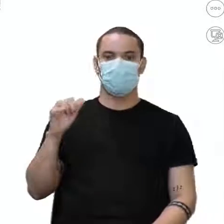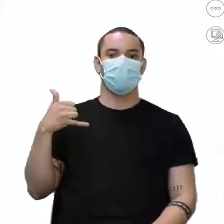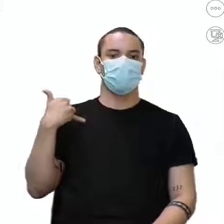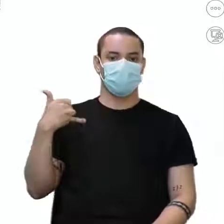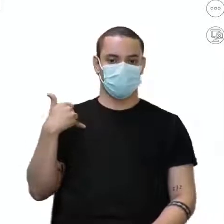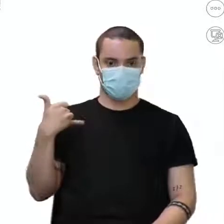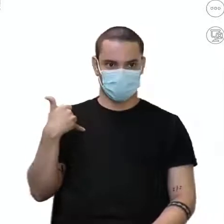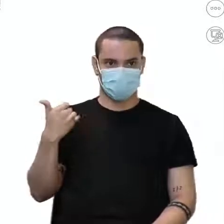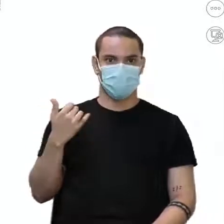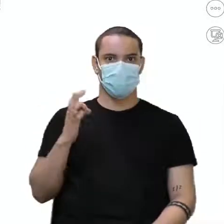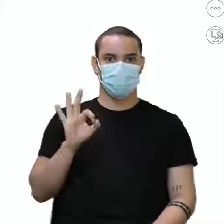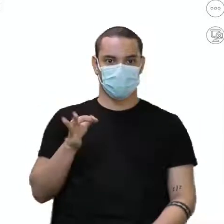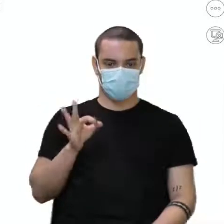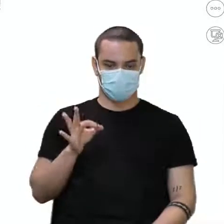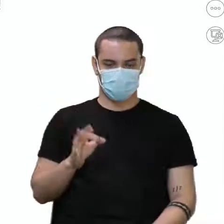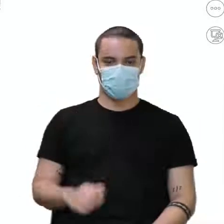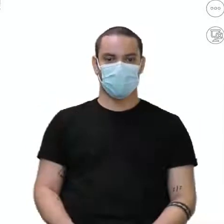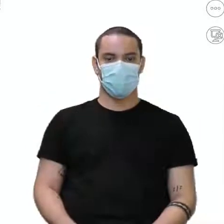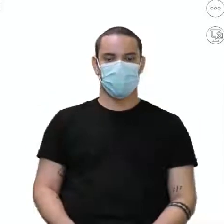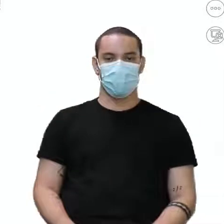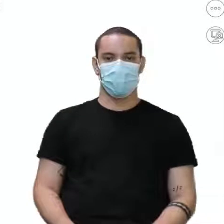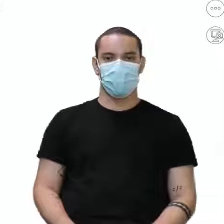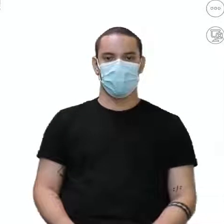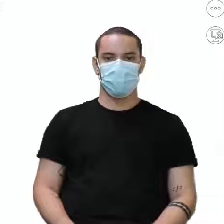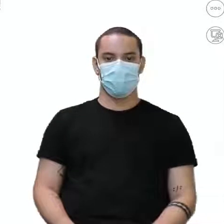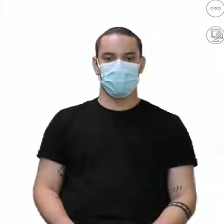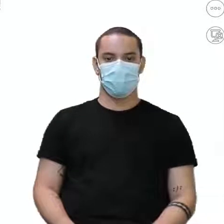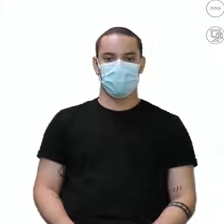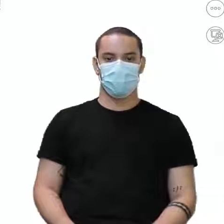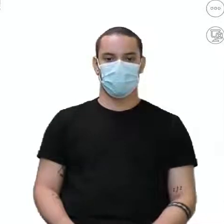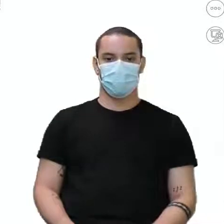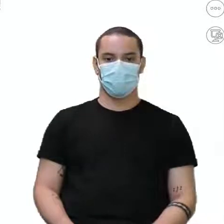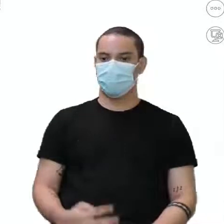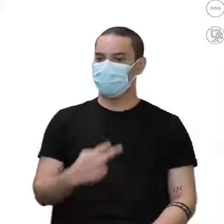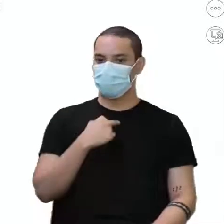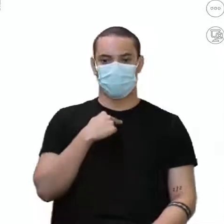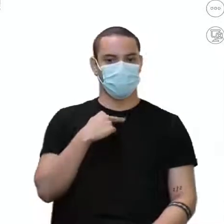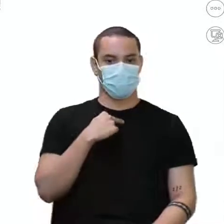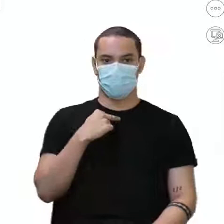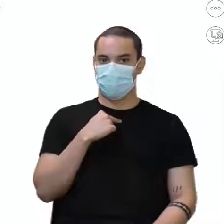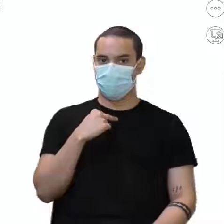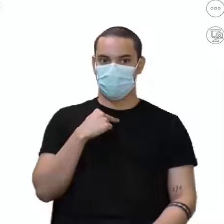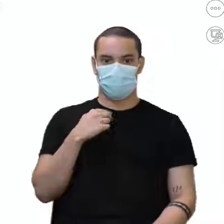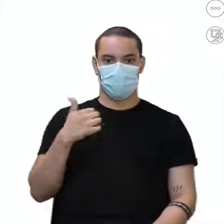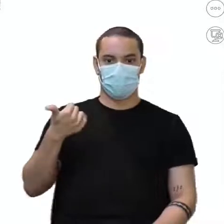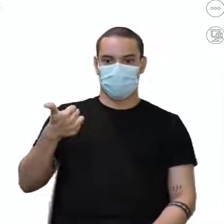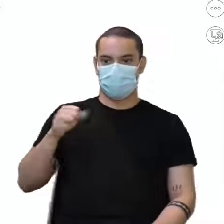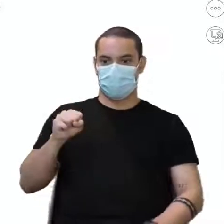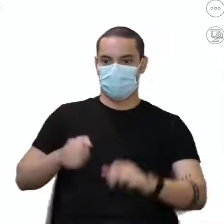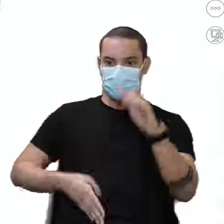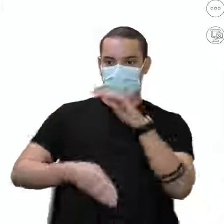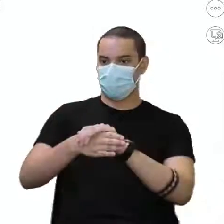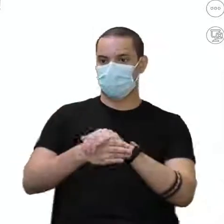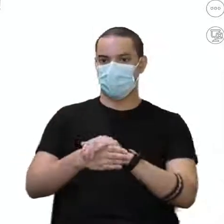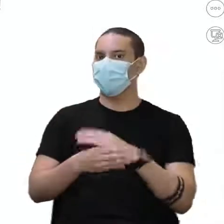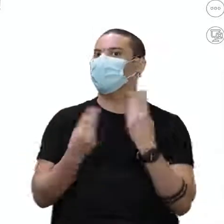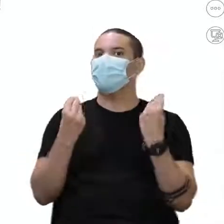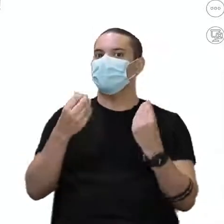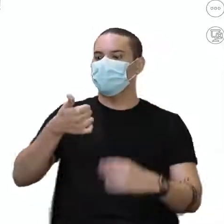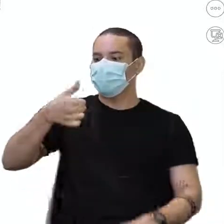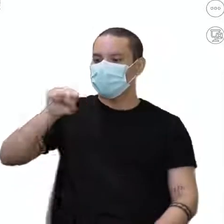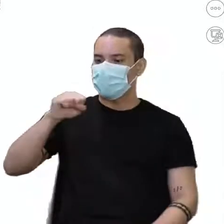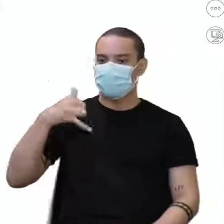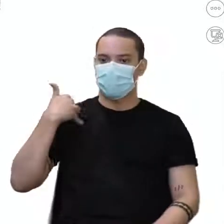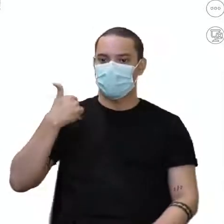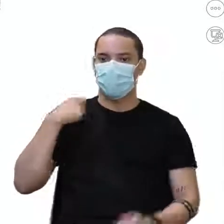Esse under aqui não significa esse menor. Ok? Porque menores de 18 anos não entram. Imagina, porque é um cassino. Como é que um cassino vai entrar